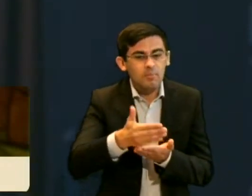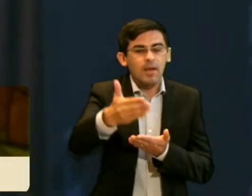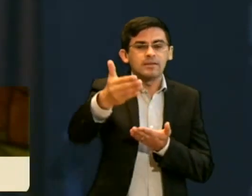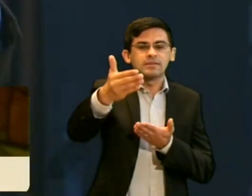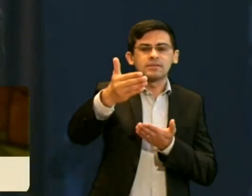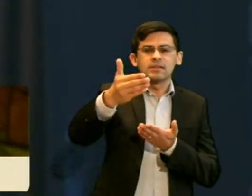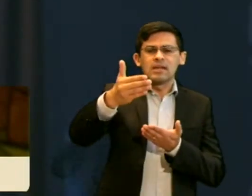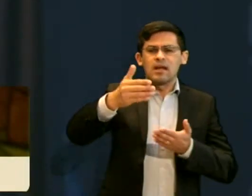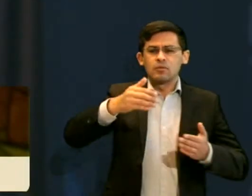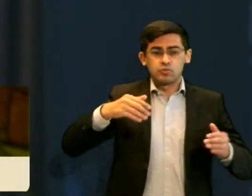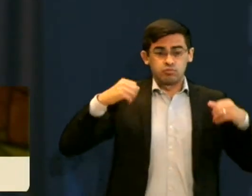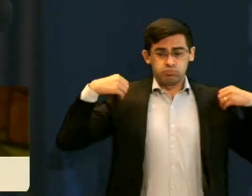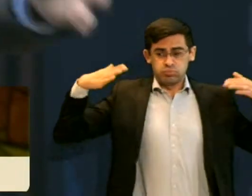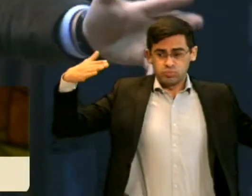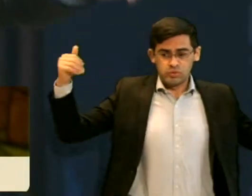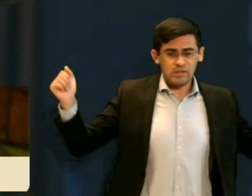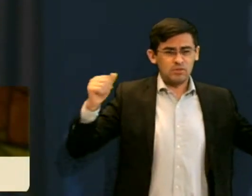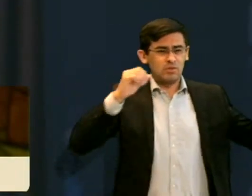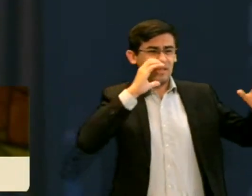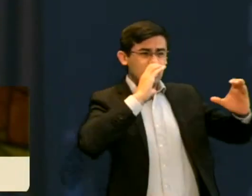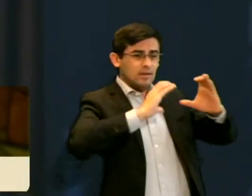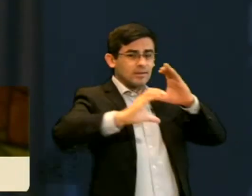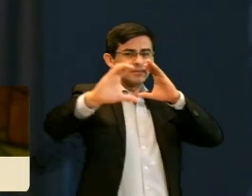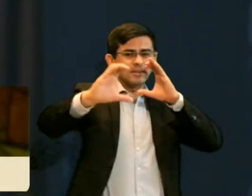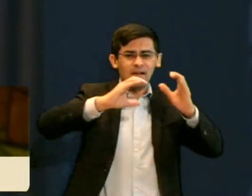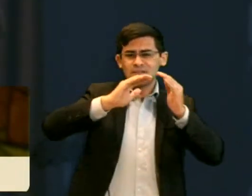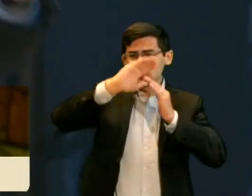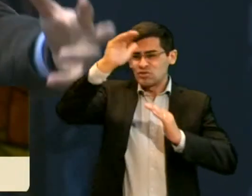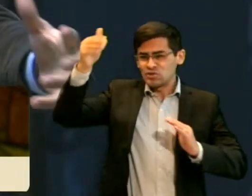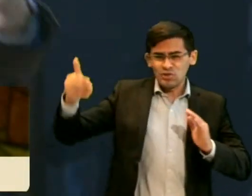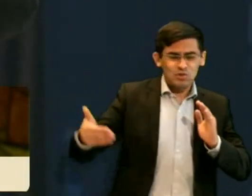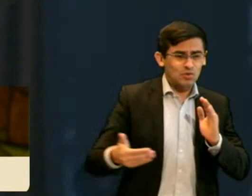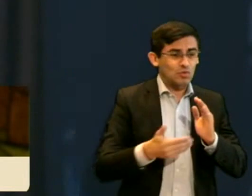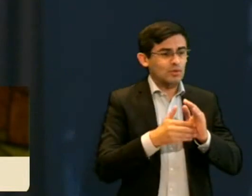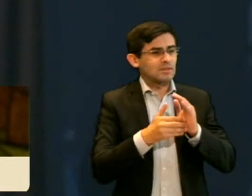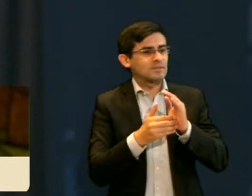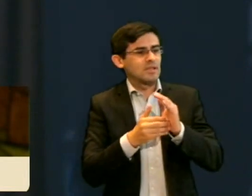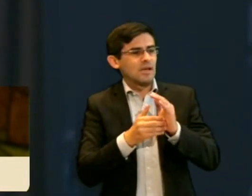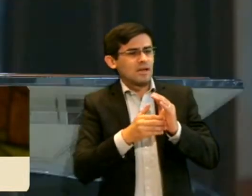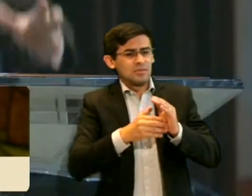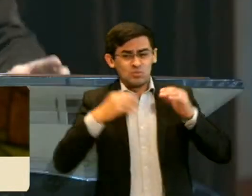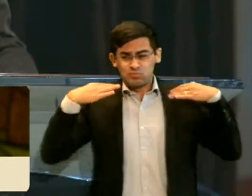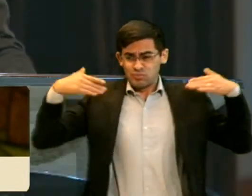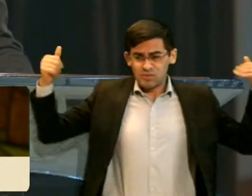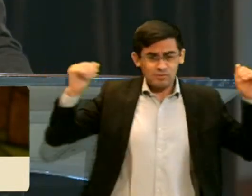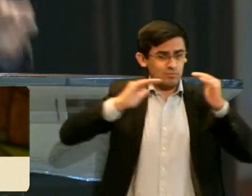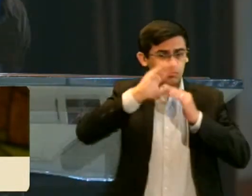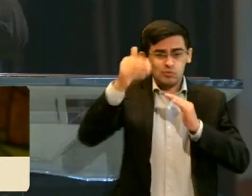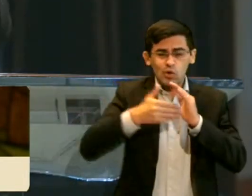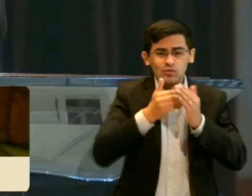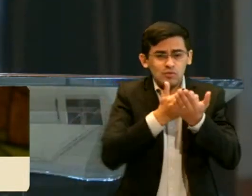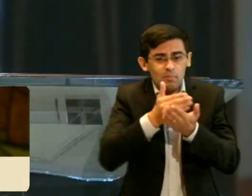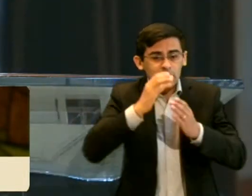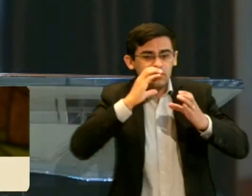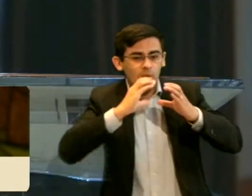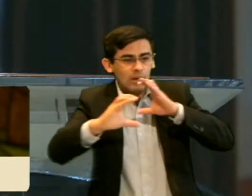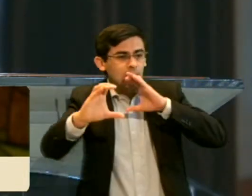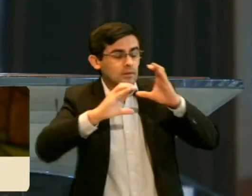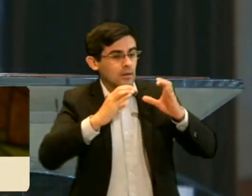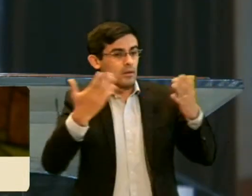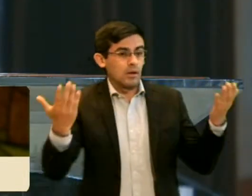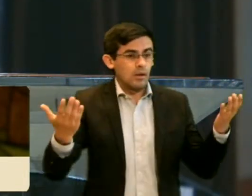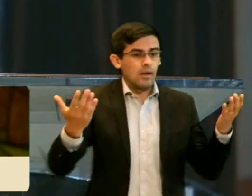dos serafins, dos anciãos, de toda a criatura, dos anjos, e não necessariamente é